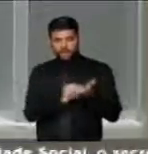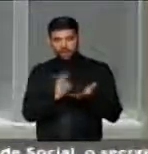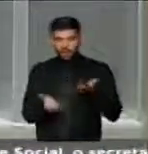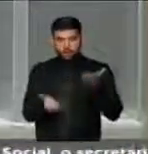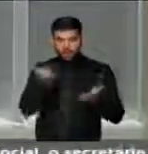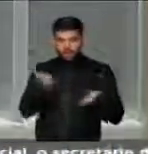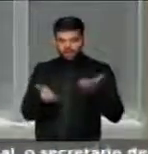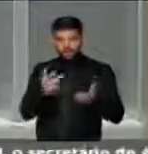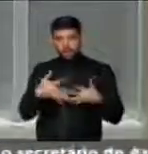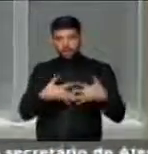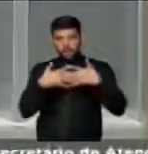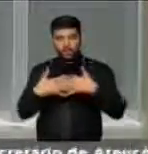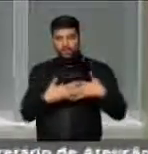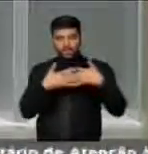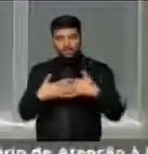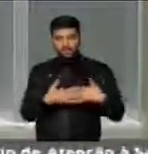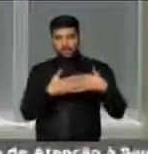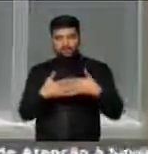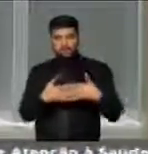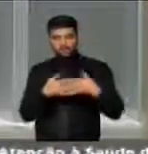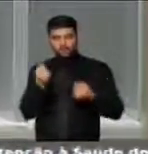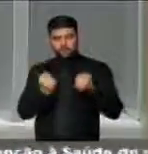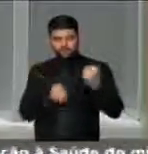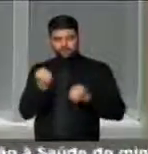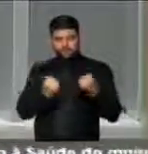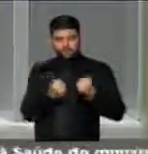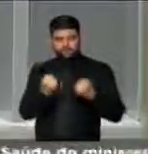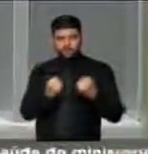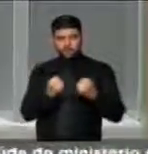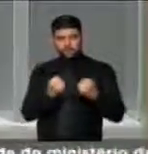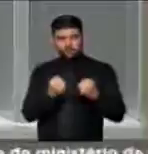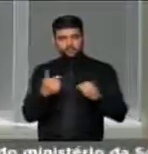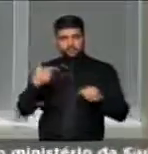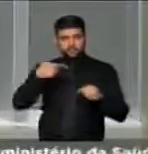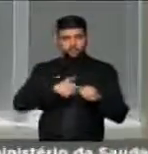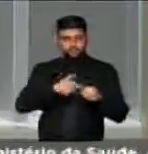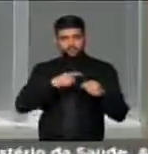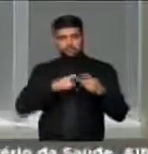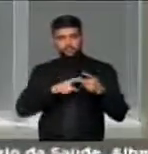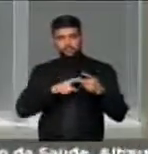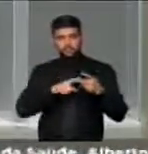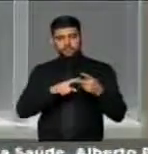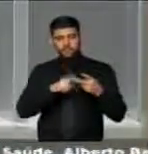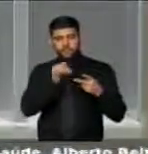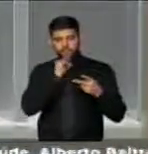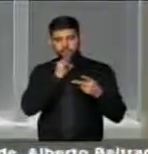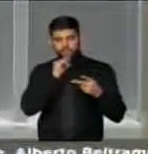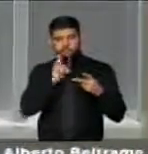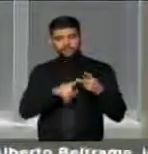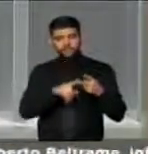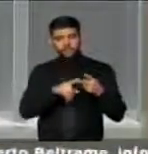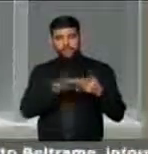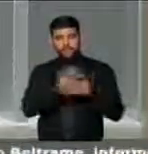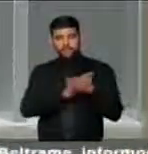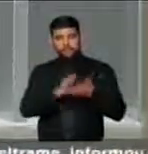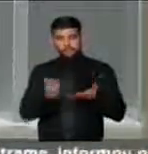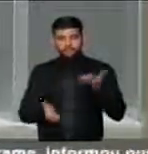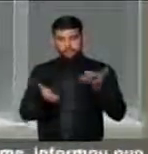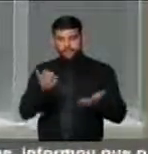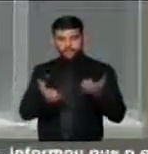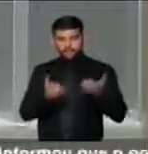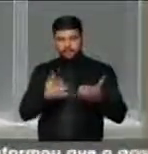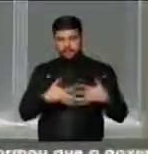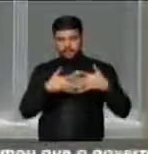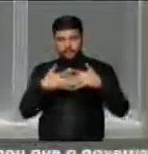que está no caminhão, no carro, no transporte de combustível, por exemplo. E aí, sem pesar o caminhão, só